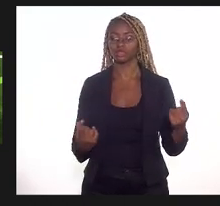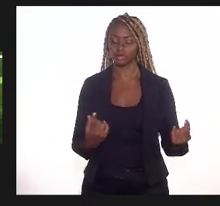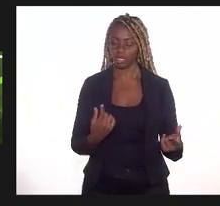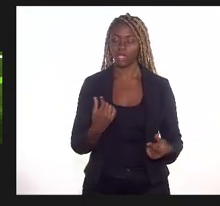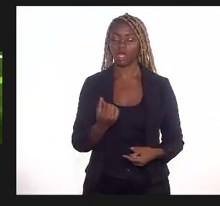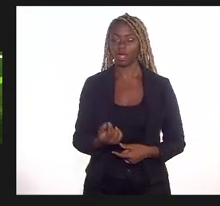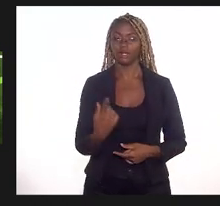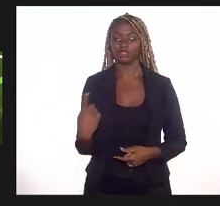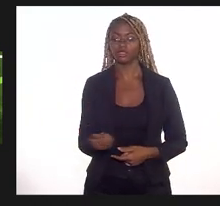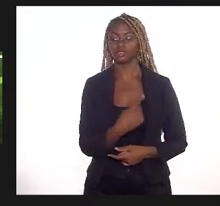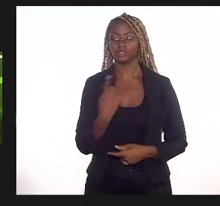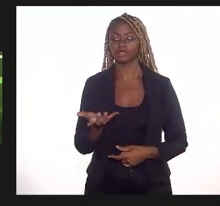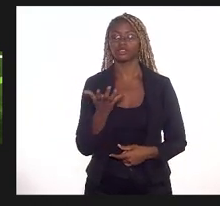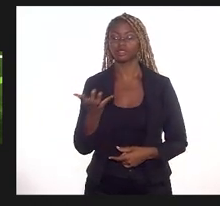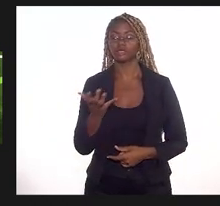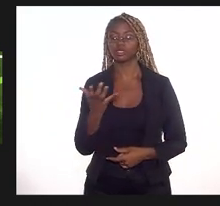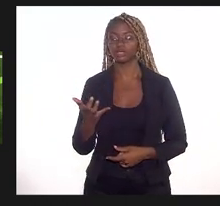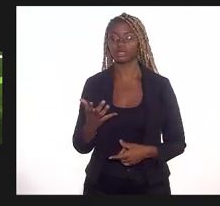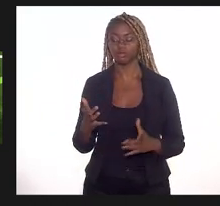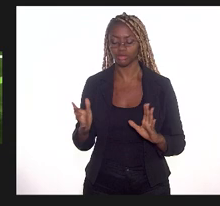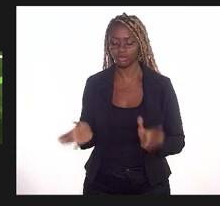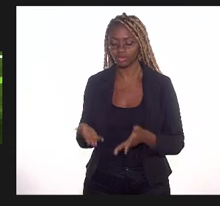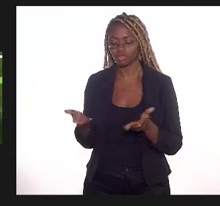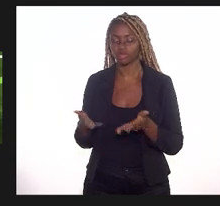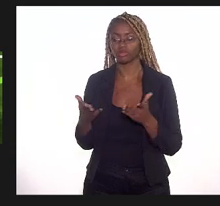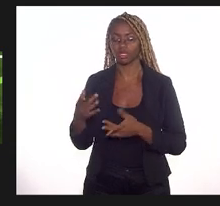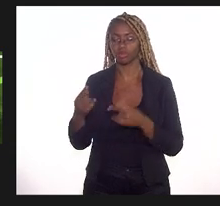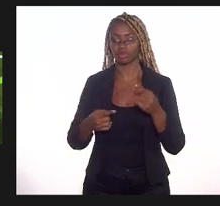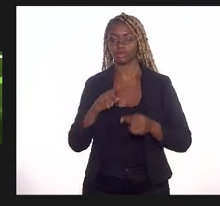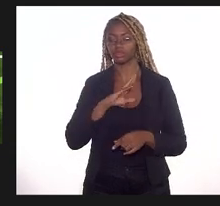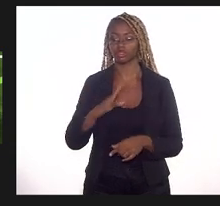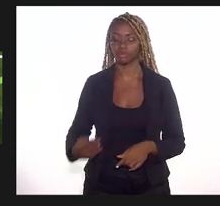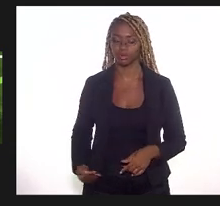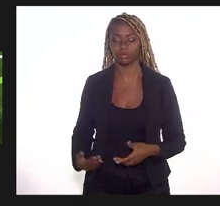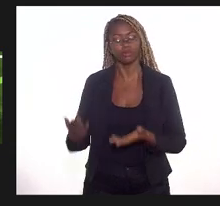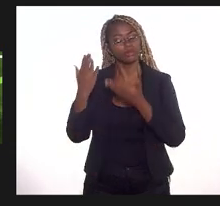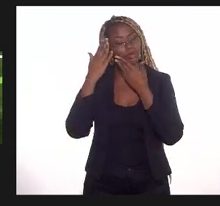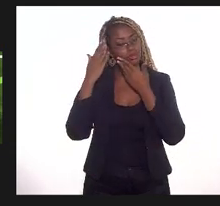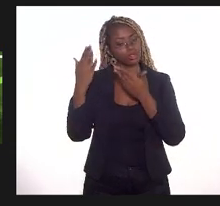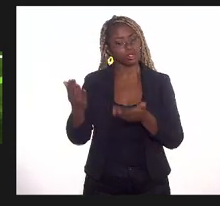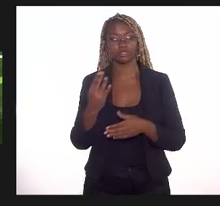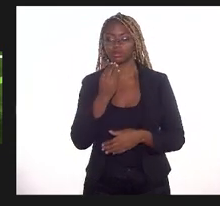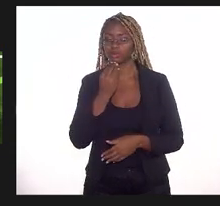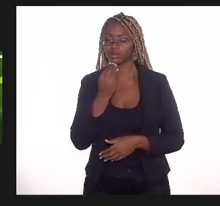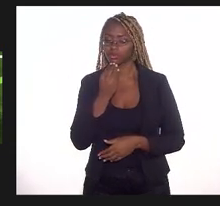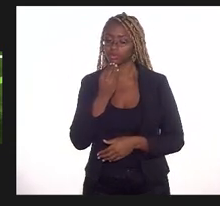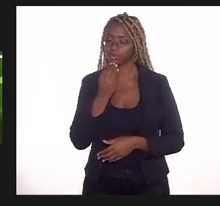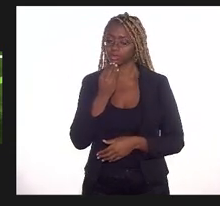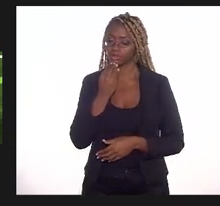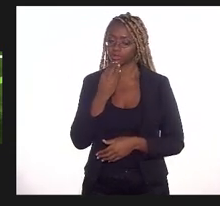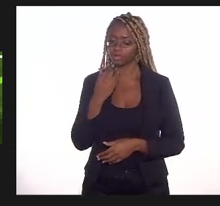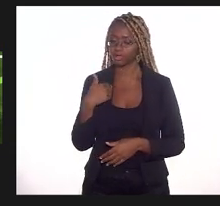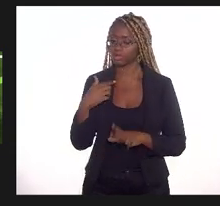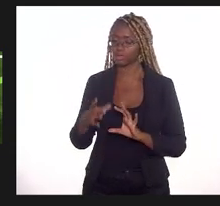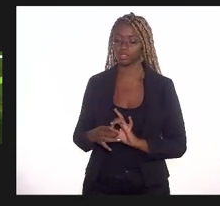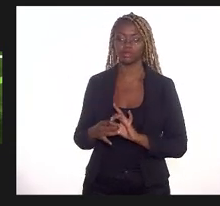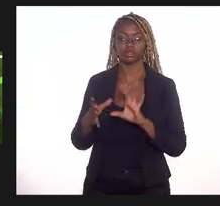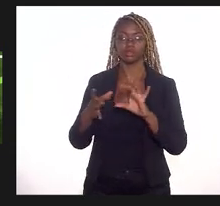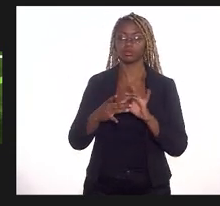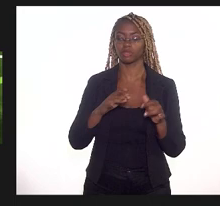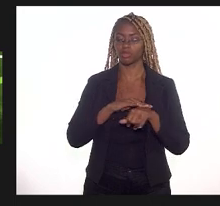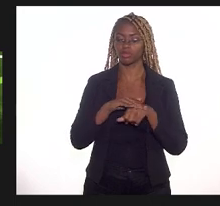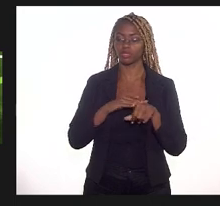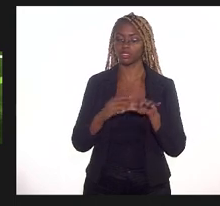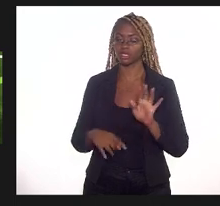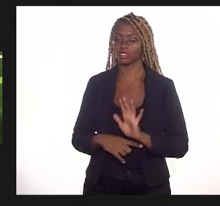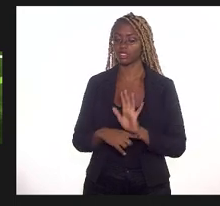buscando investir em políticas públicas para esses pacientes. Obrigada pela oportunidade, me coloco à disposição para